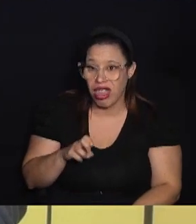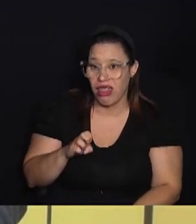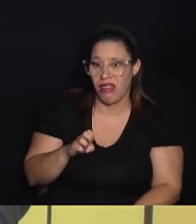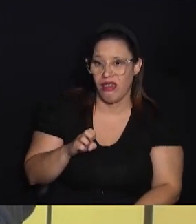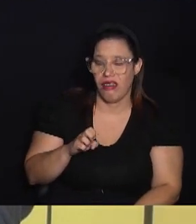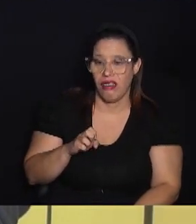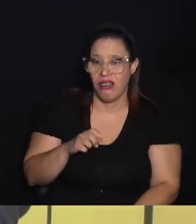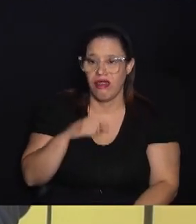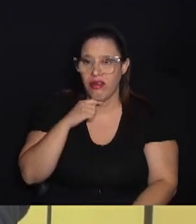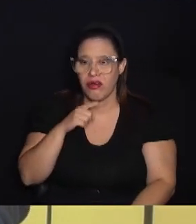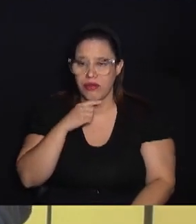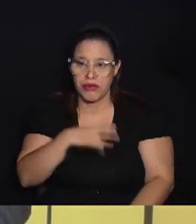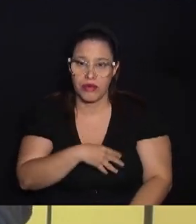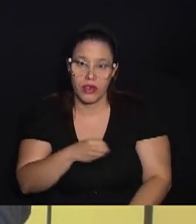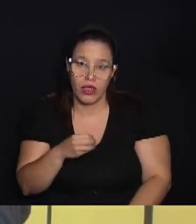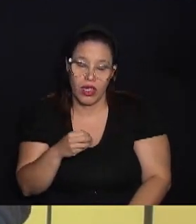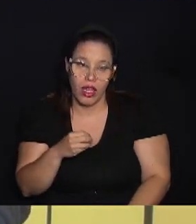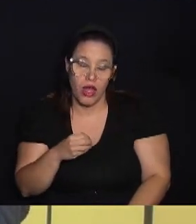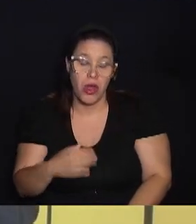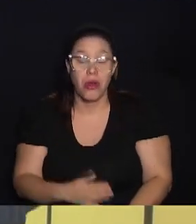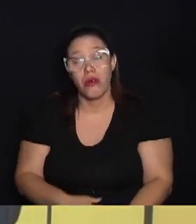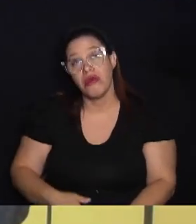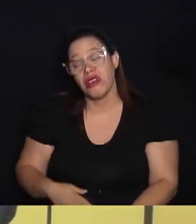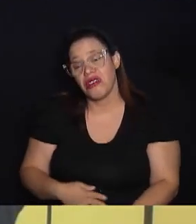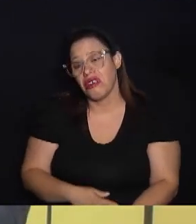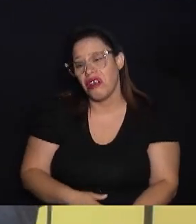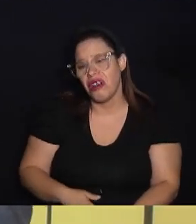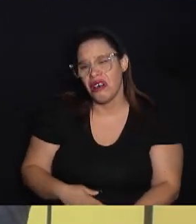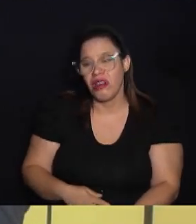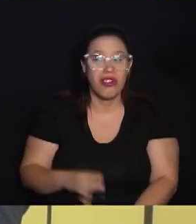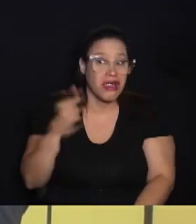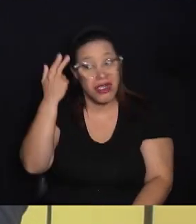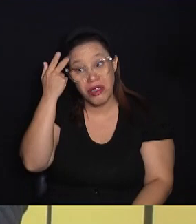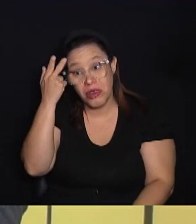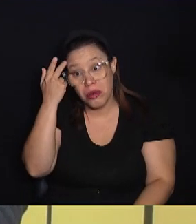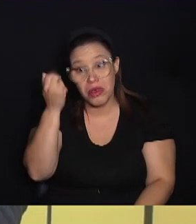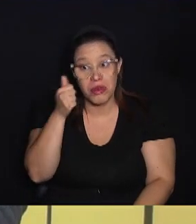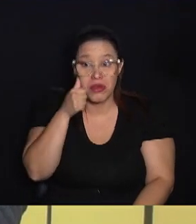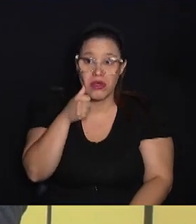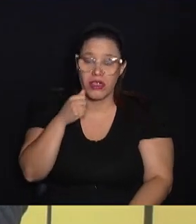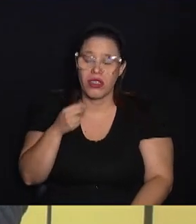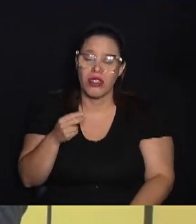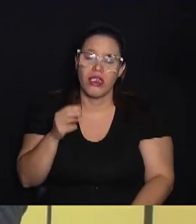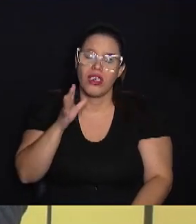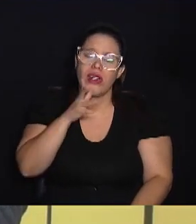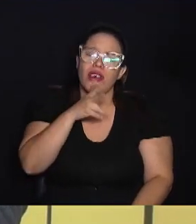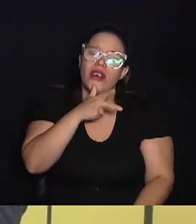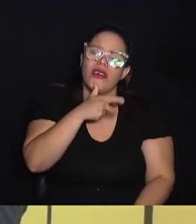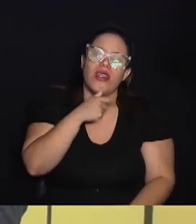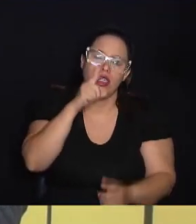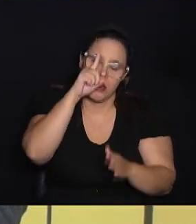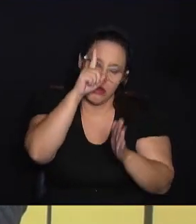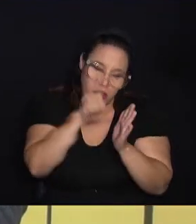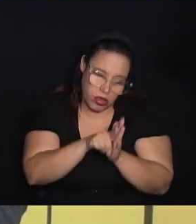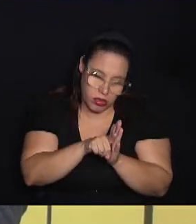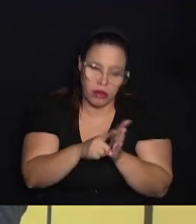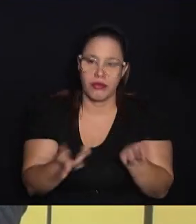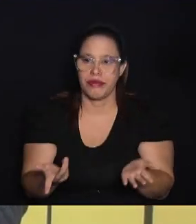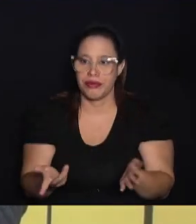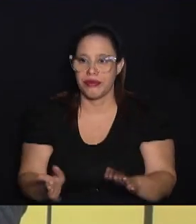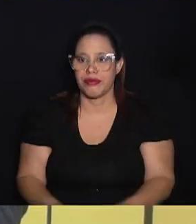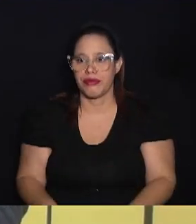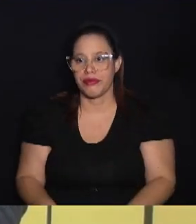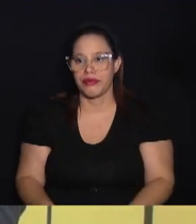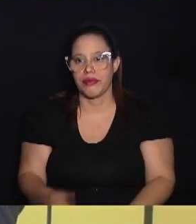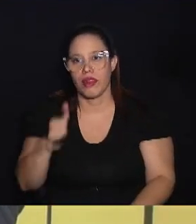relativamente comum nas mulheres demora muito para ter esse diagnóstico né E aí a mulher eh